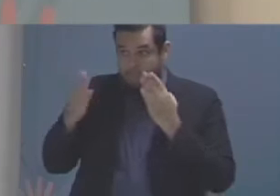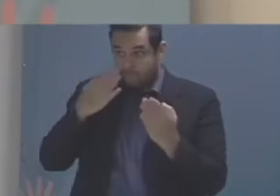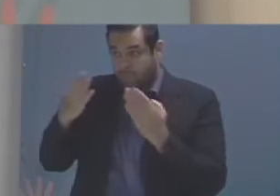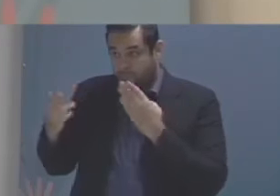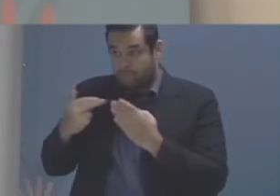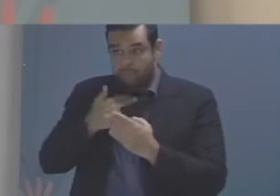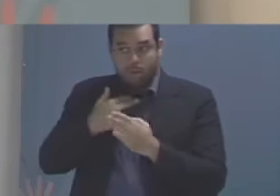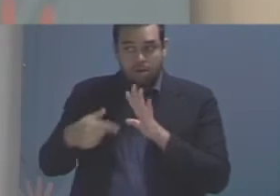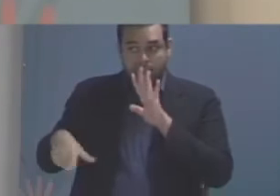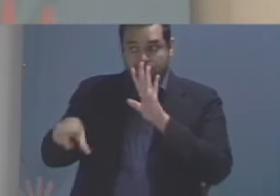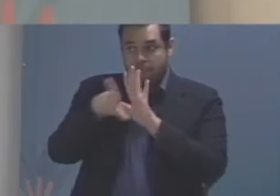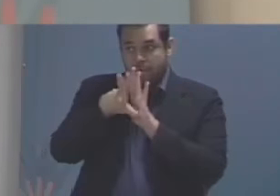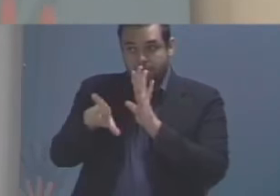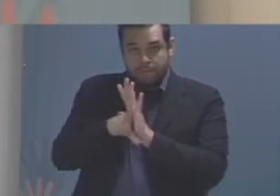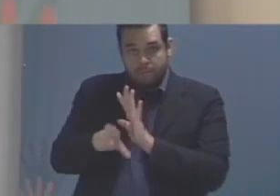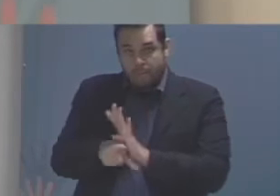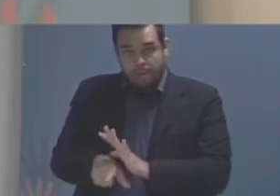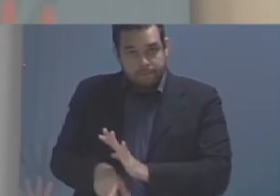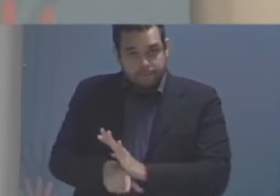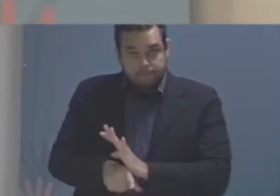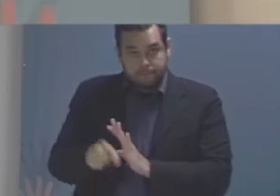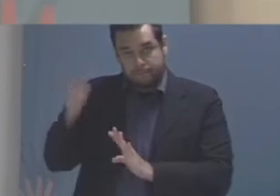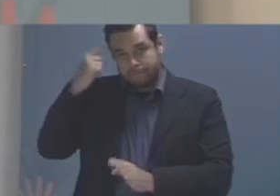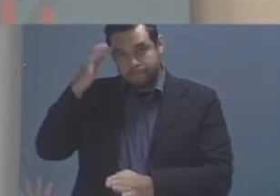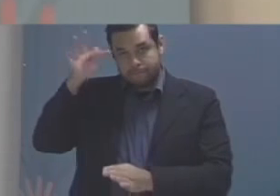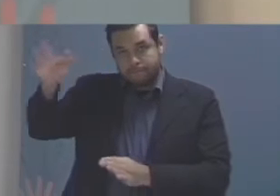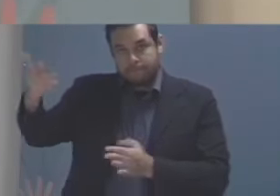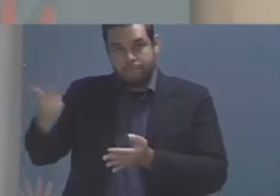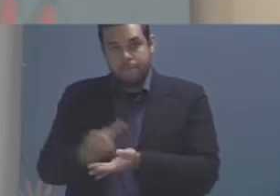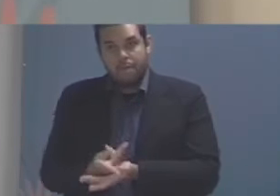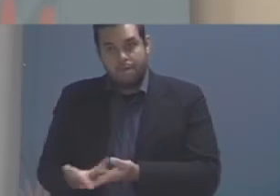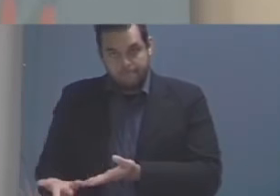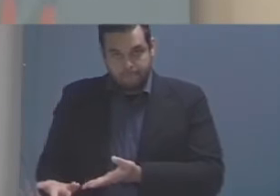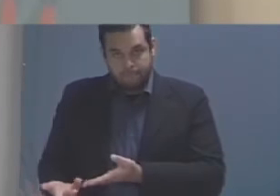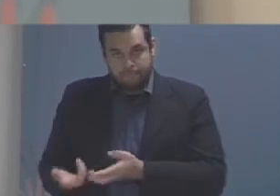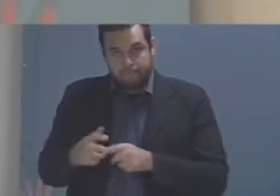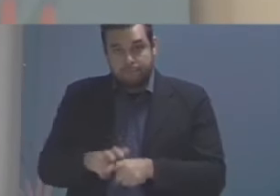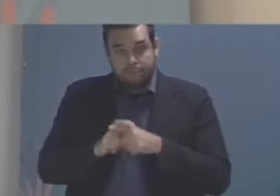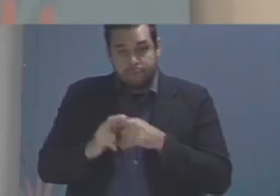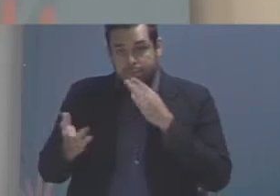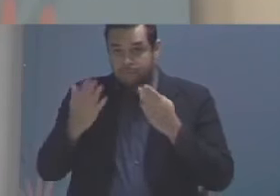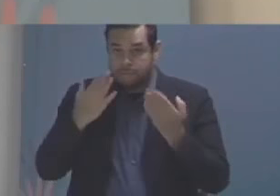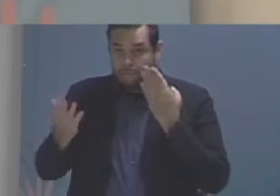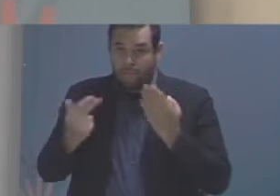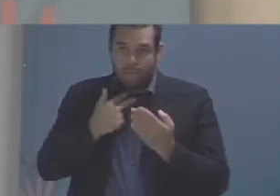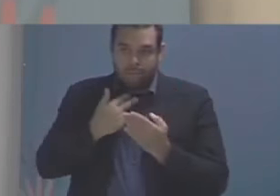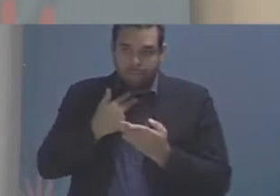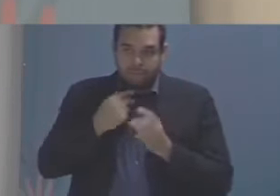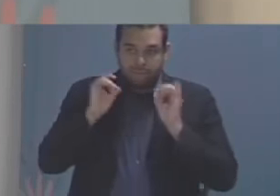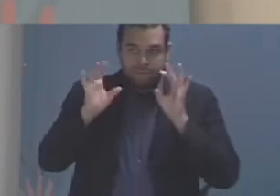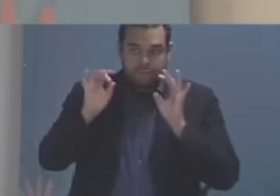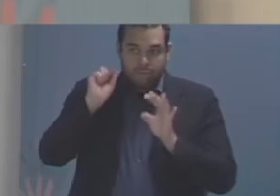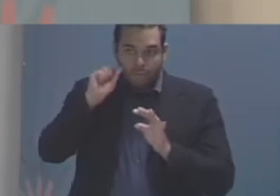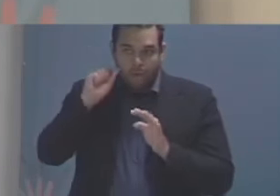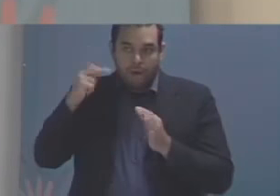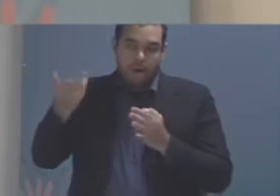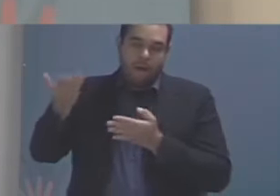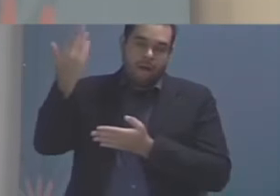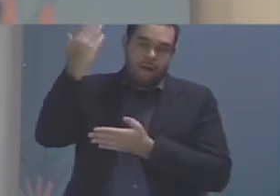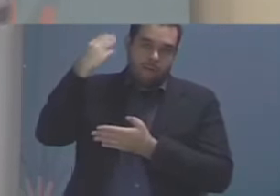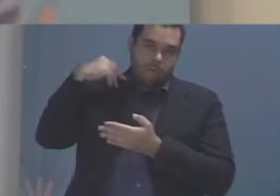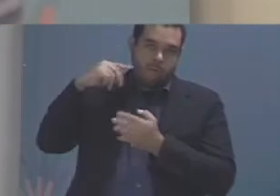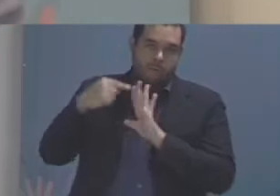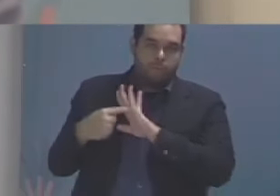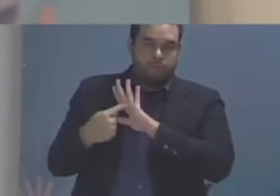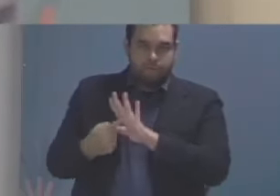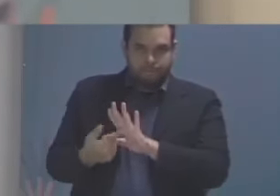fica legislando um papel em branco o dia inteiro tentando prever o que vai acontecer no mundo. O psicólogo, o legislador, ele trabalha a partir das evidências que o passado